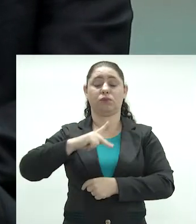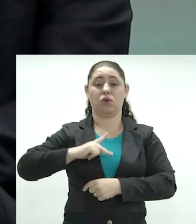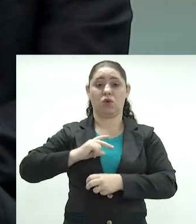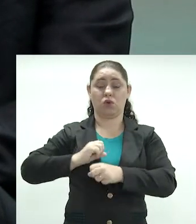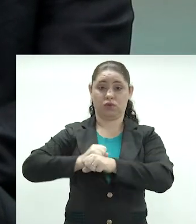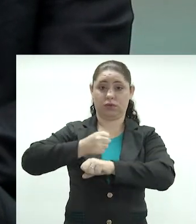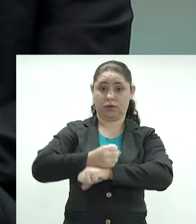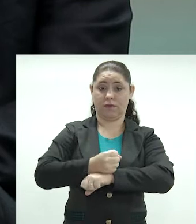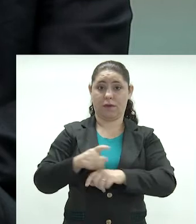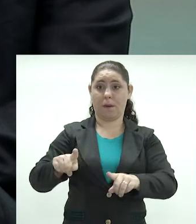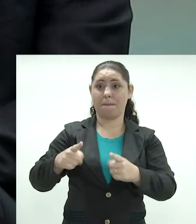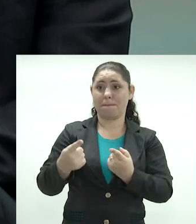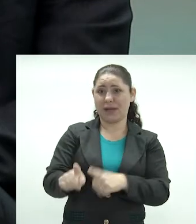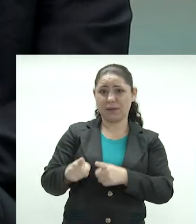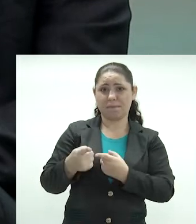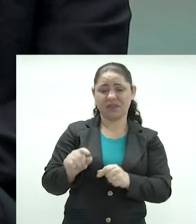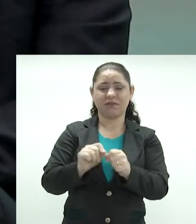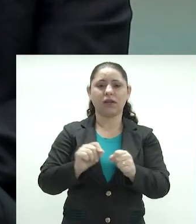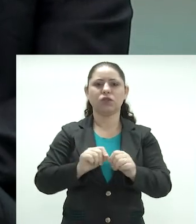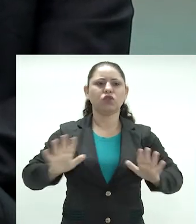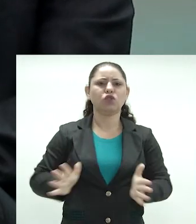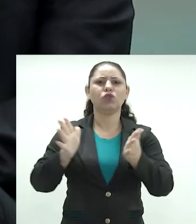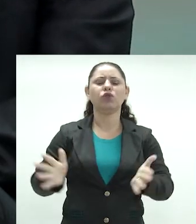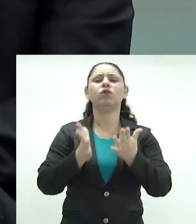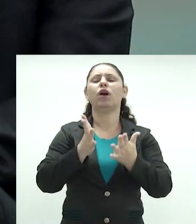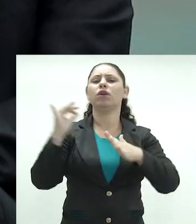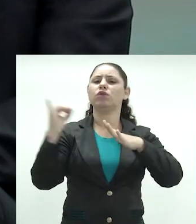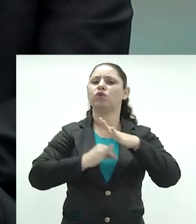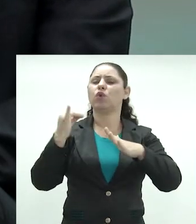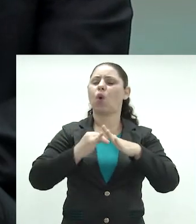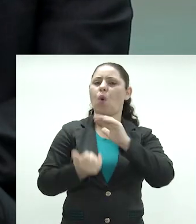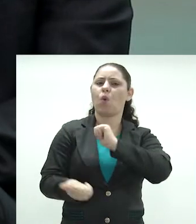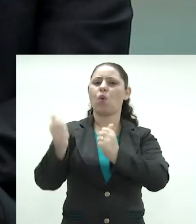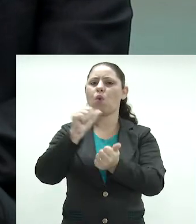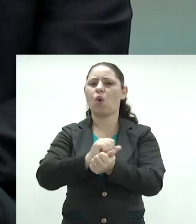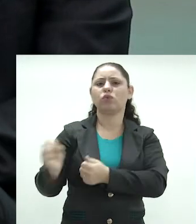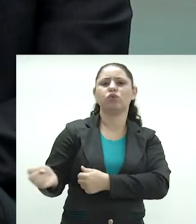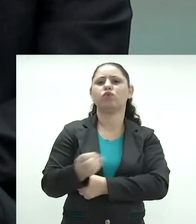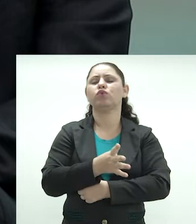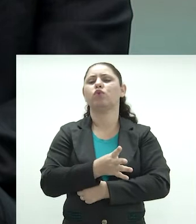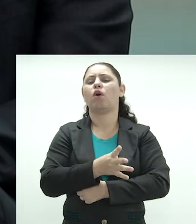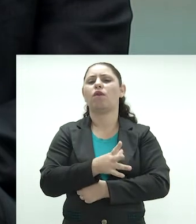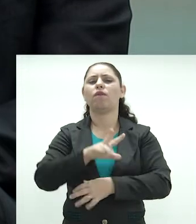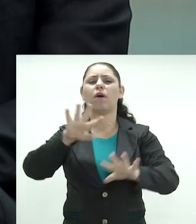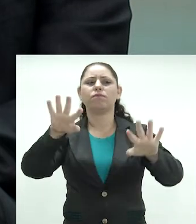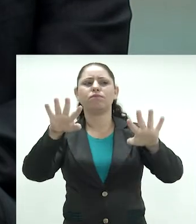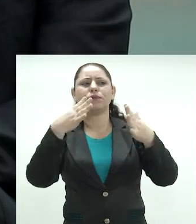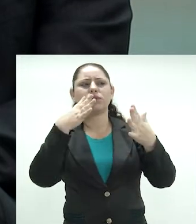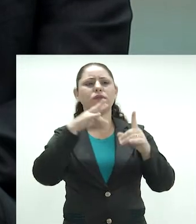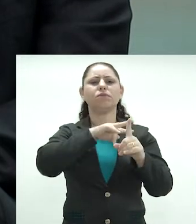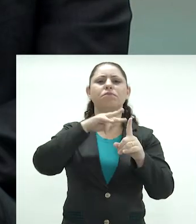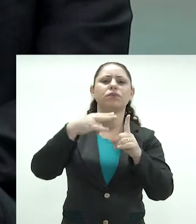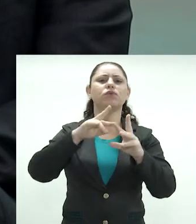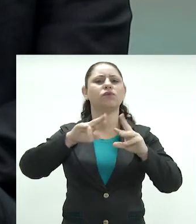Ministério Público, ao mesmo tempo que o desafio é provocante, instiga a instituição cada vez mais se reformular e